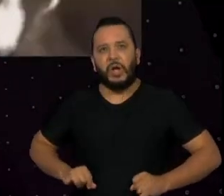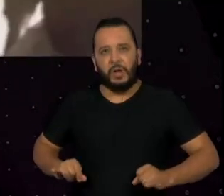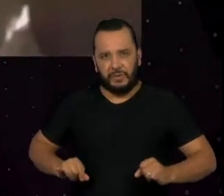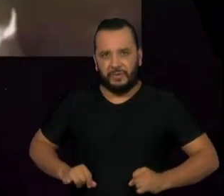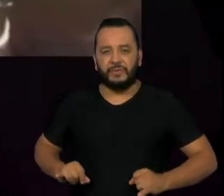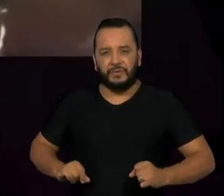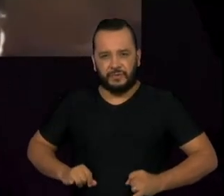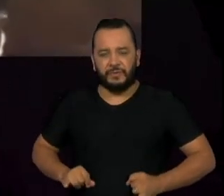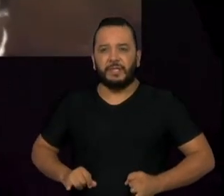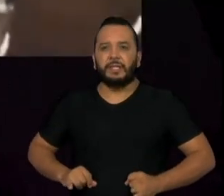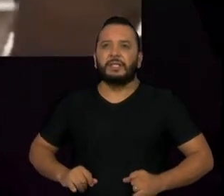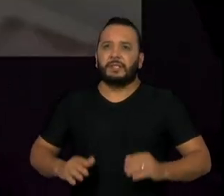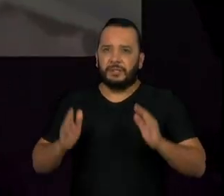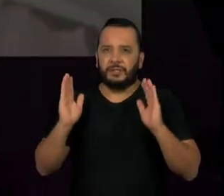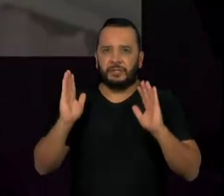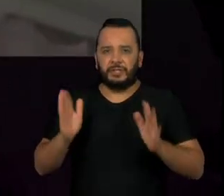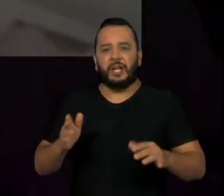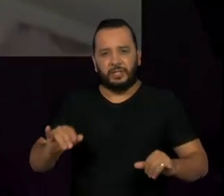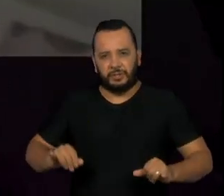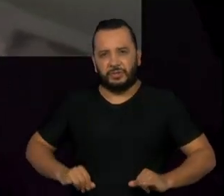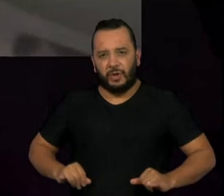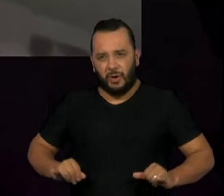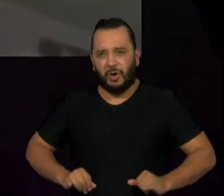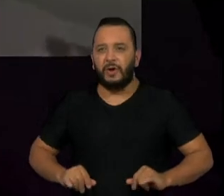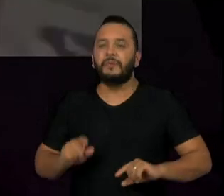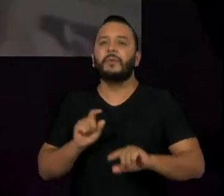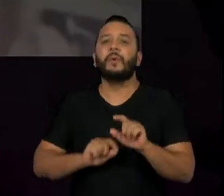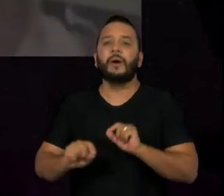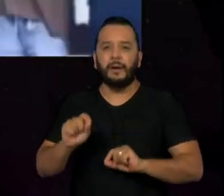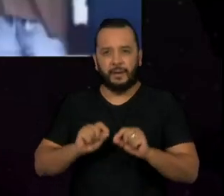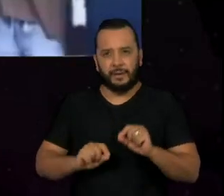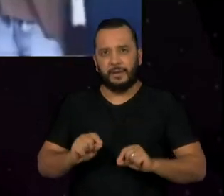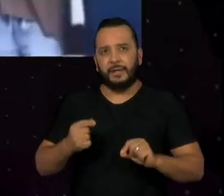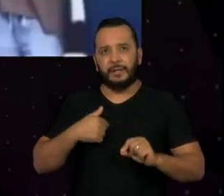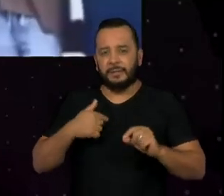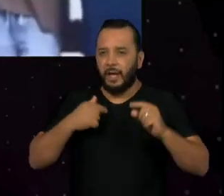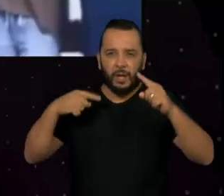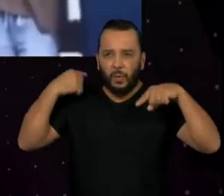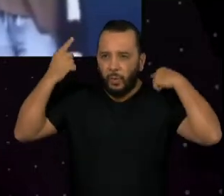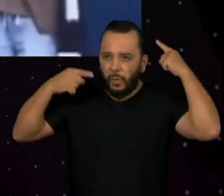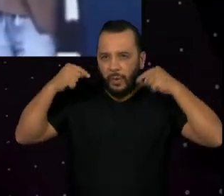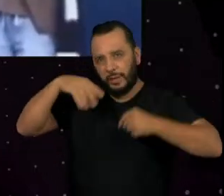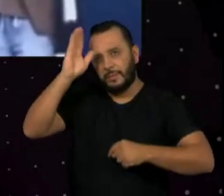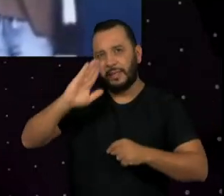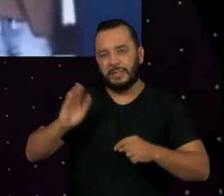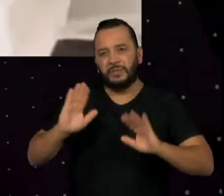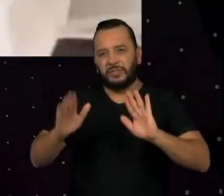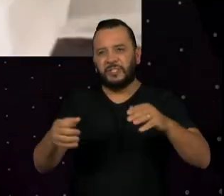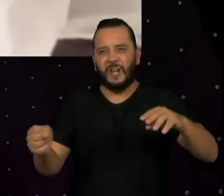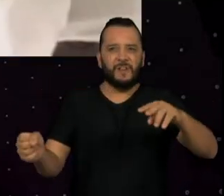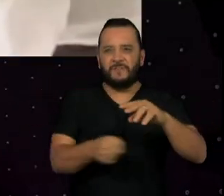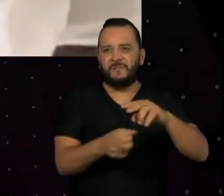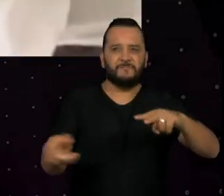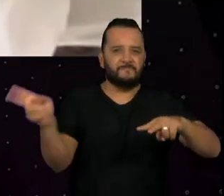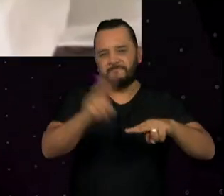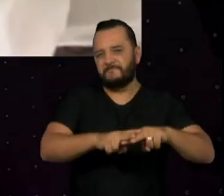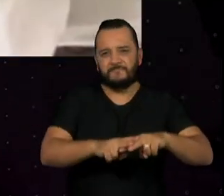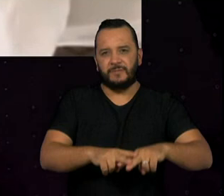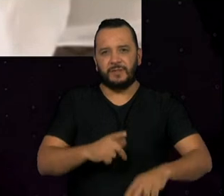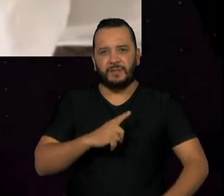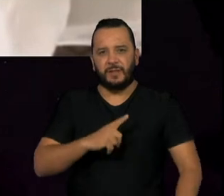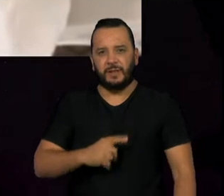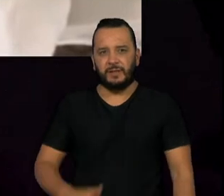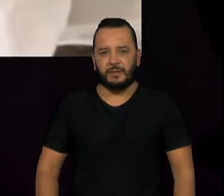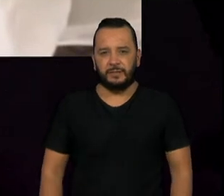sofre essa loucura brasileira que é do aprisionamento irresponsável. Obrigado,